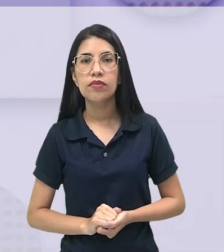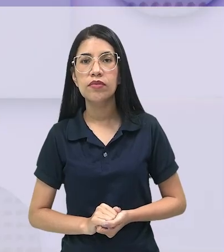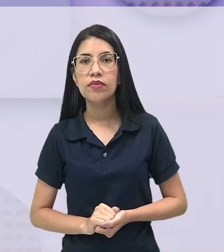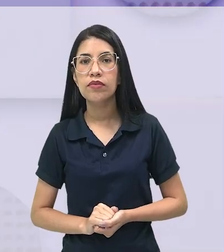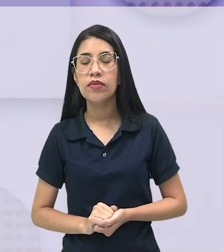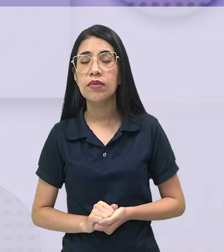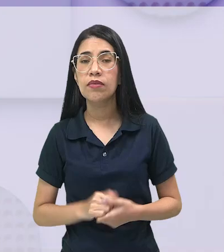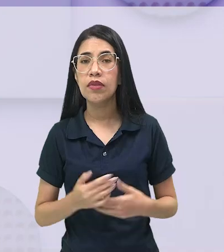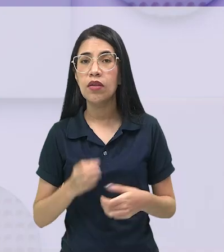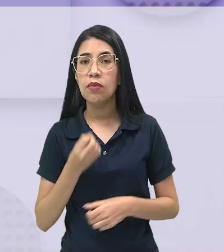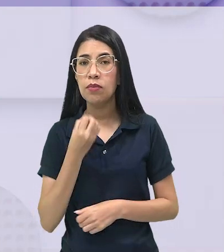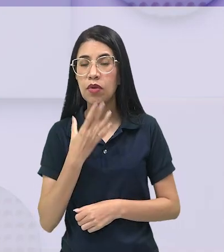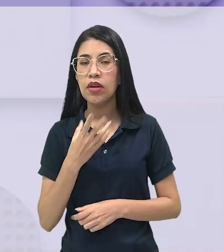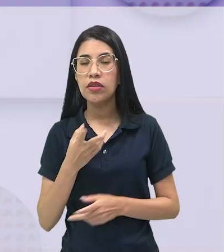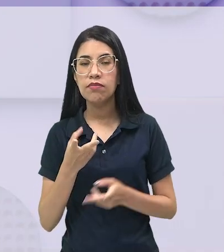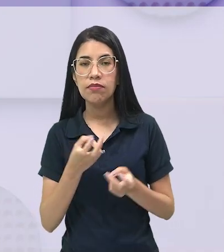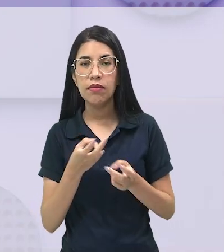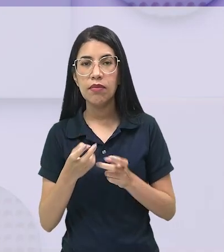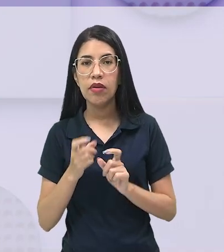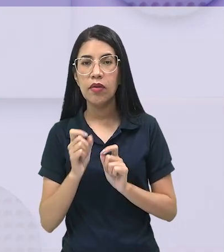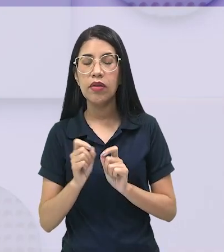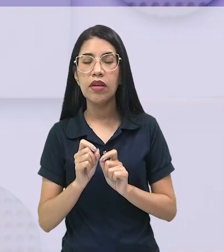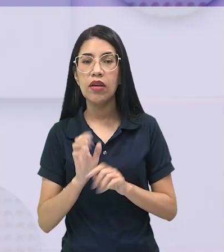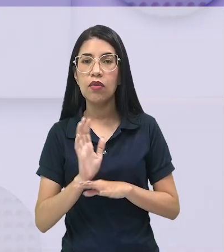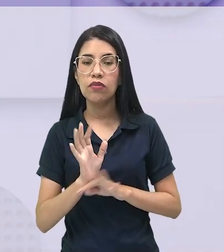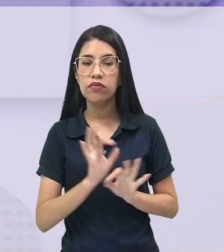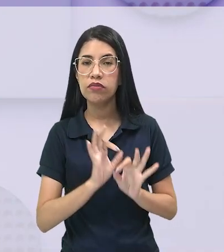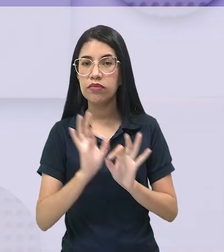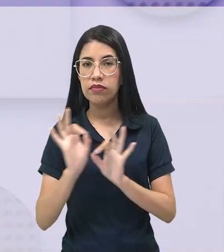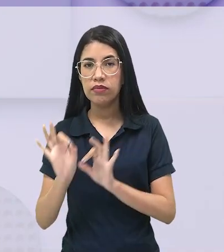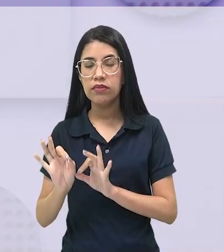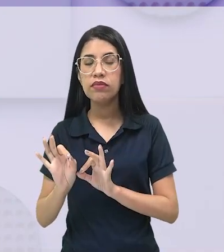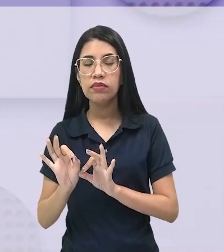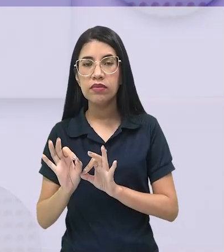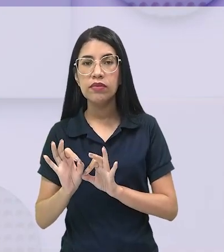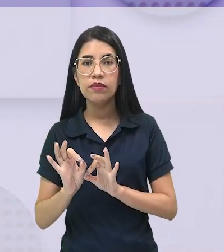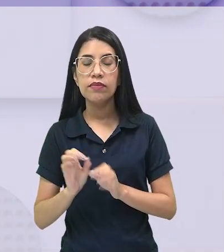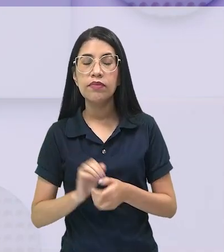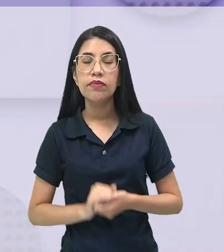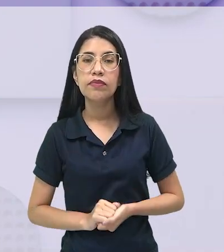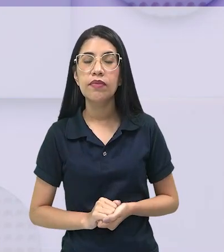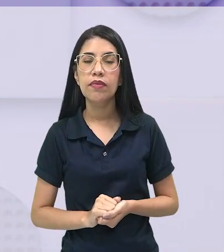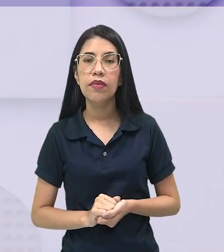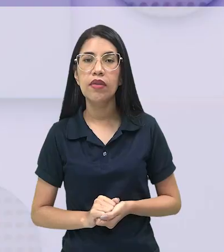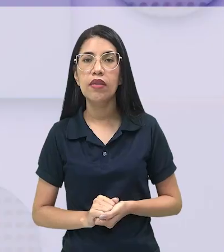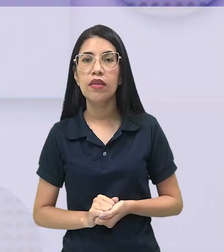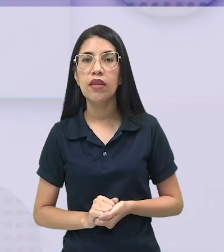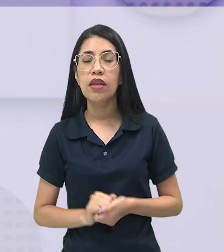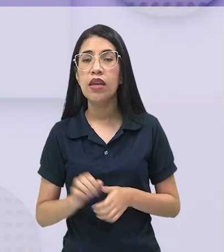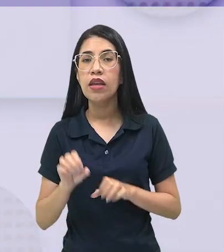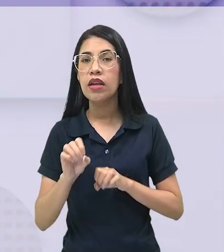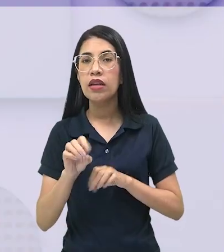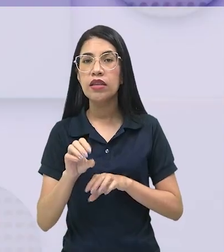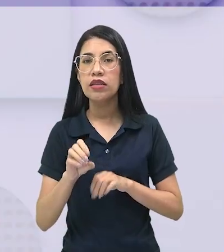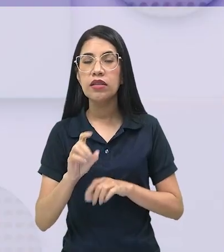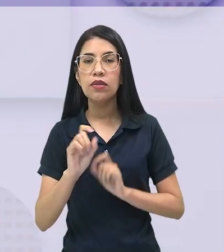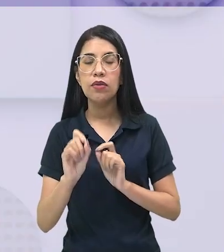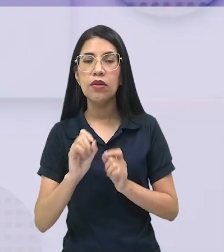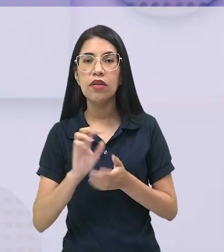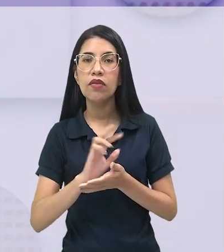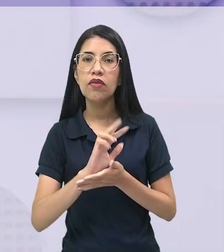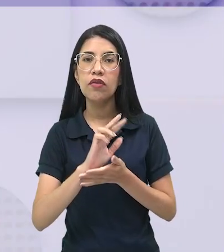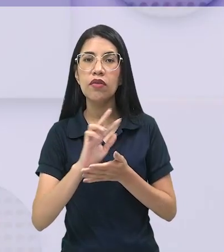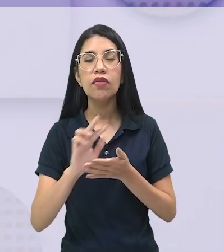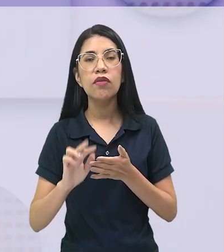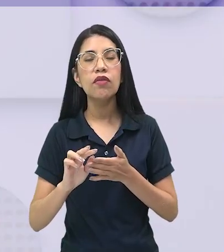Então, que bom que nós olhamos para essa animação do Mestre das Religiões e ele nos colocou